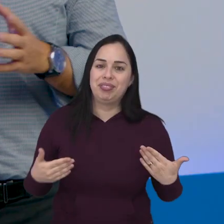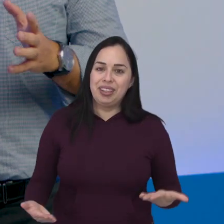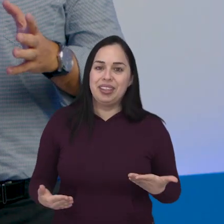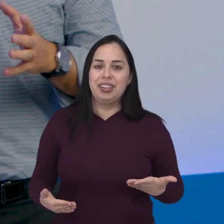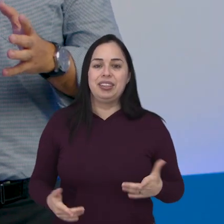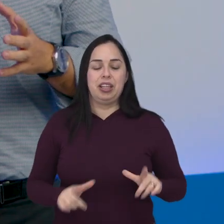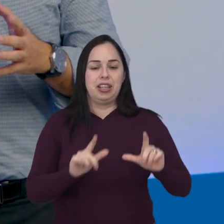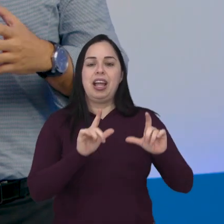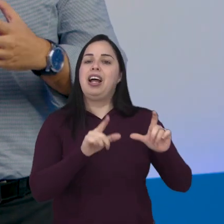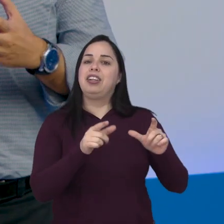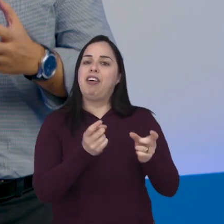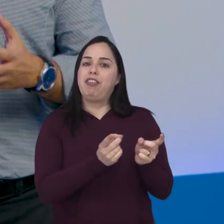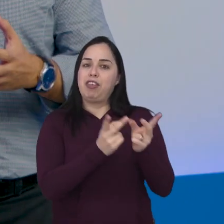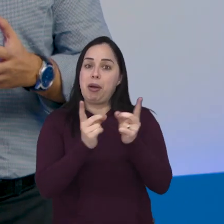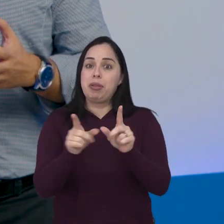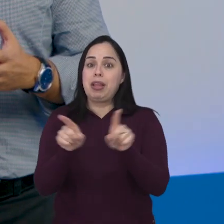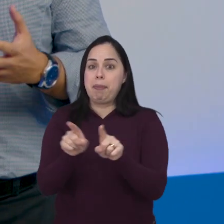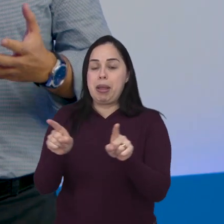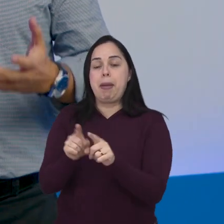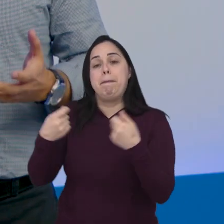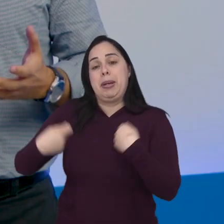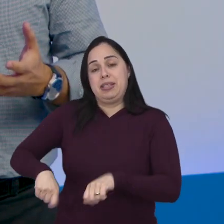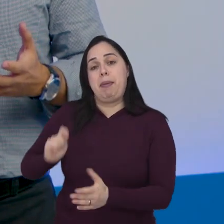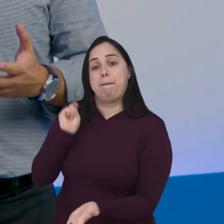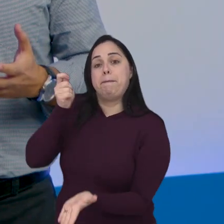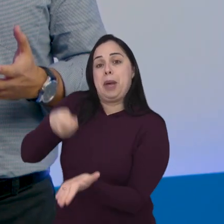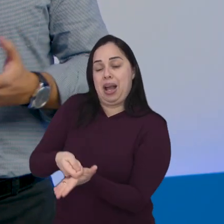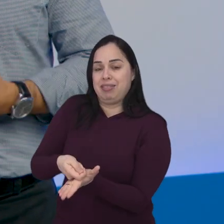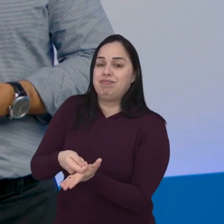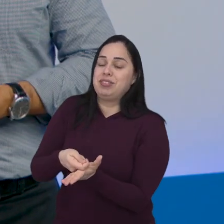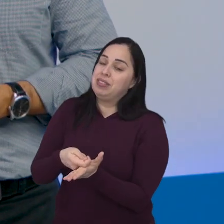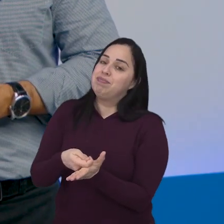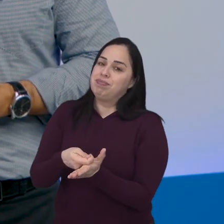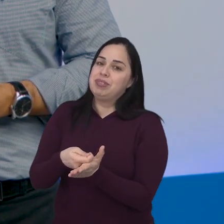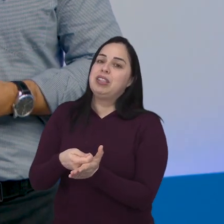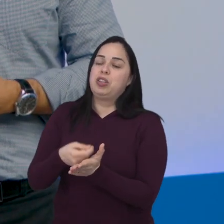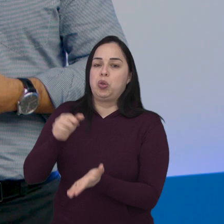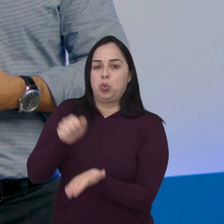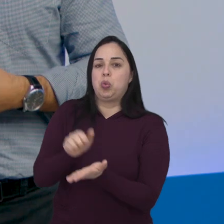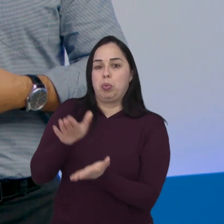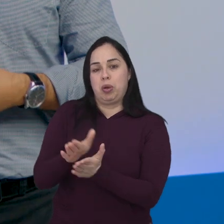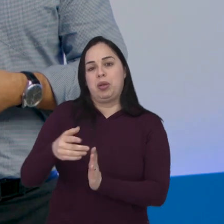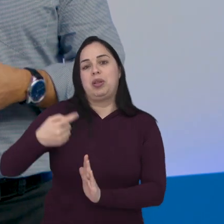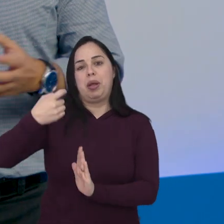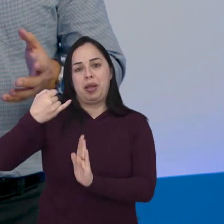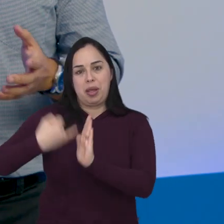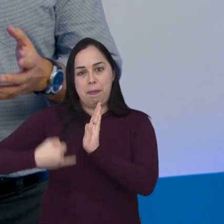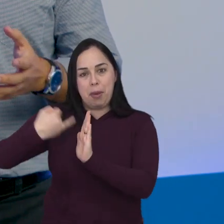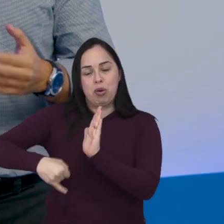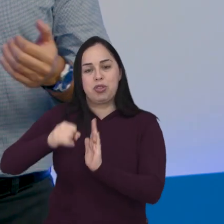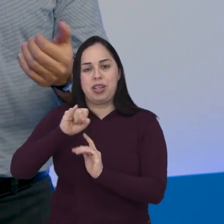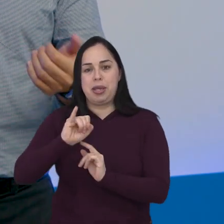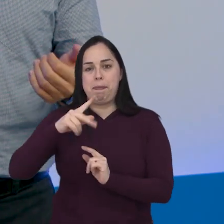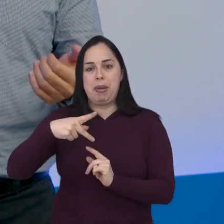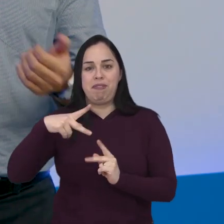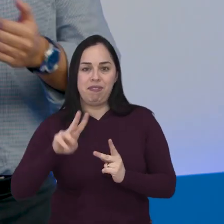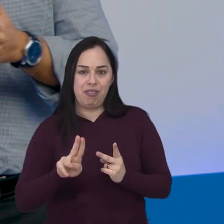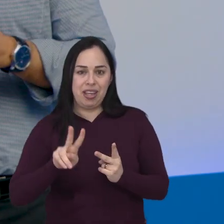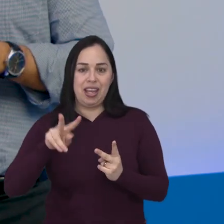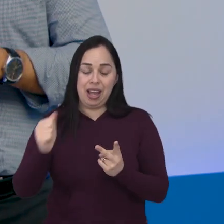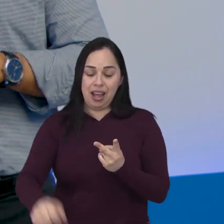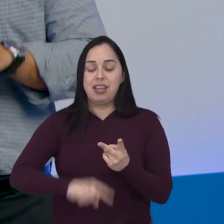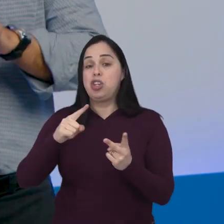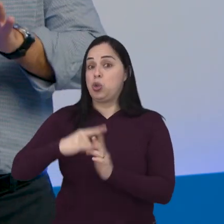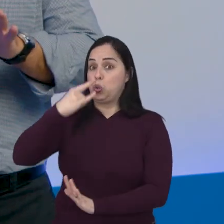E pessoal, além do emplacamento, quem compra um carro tem que arcar com outras obrigações, a exemplo dos impostos, como licenciamento